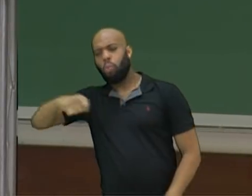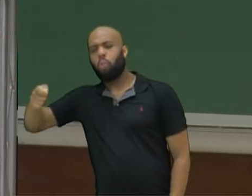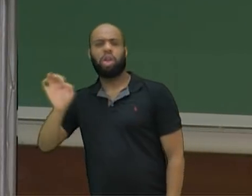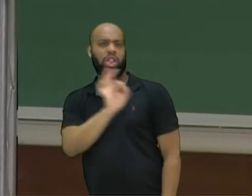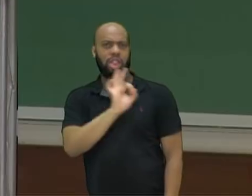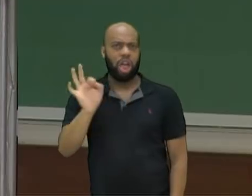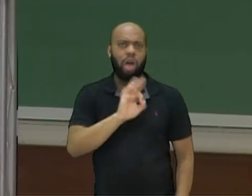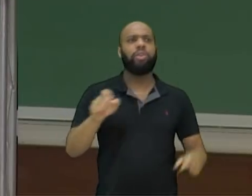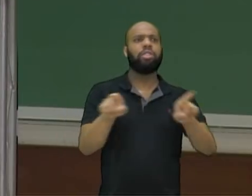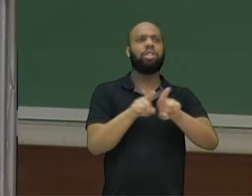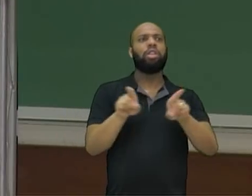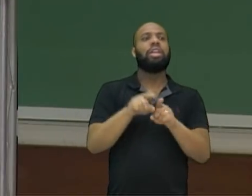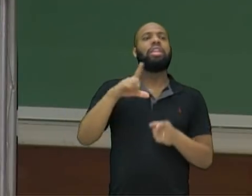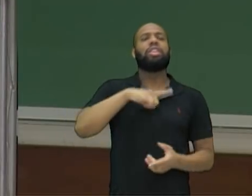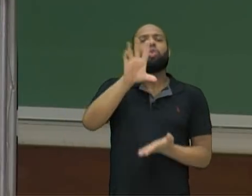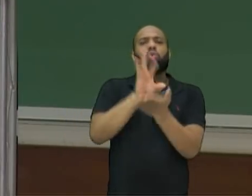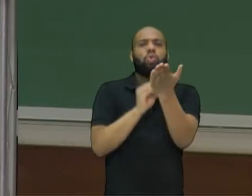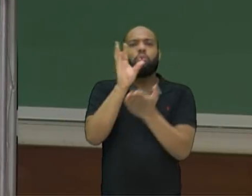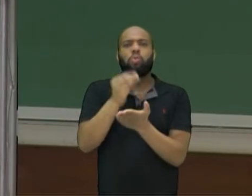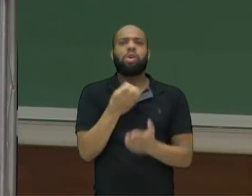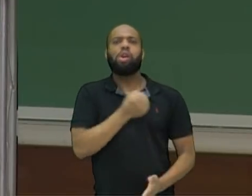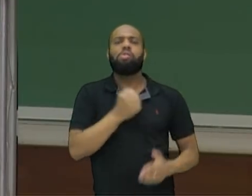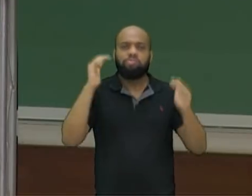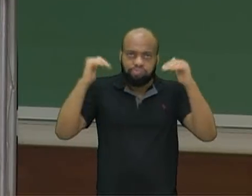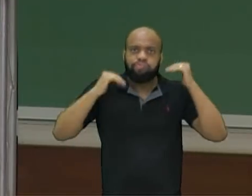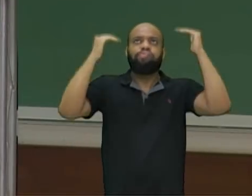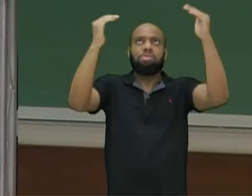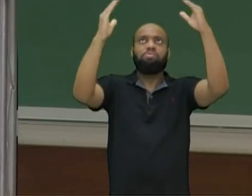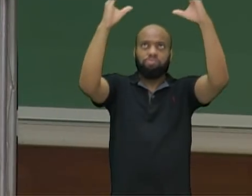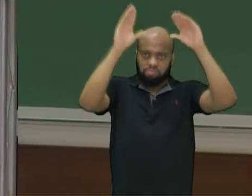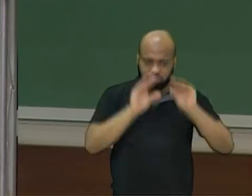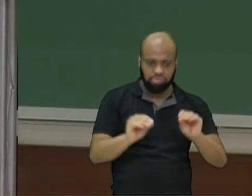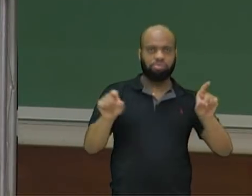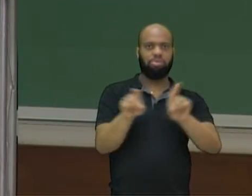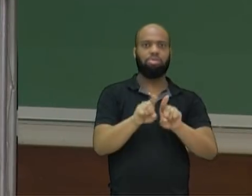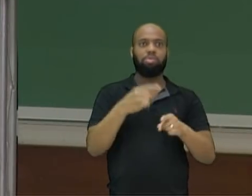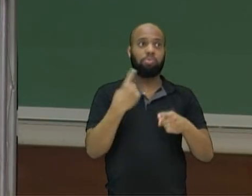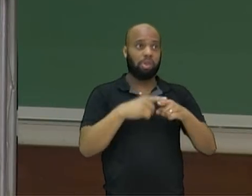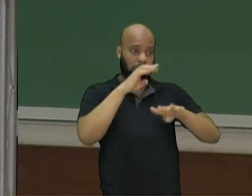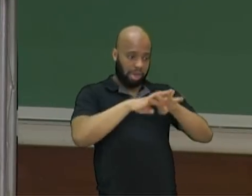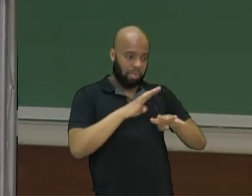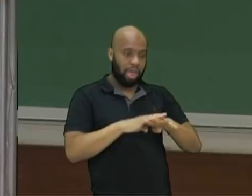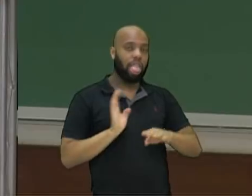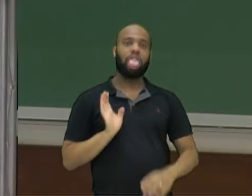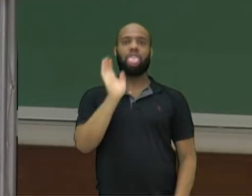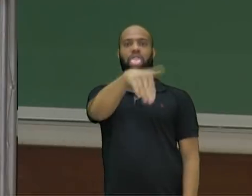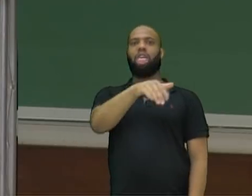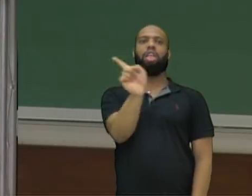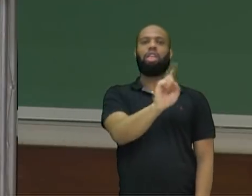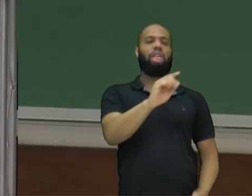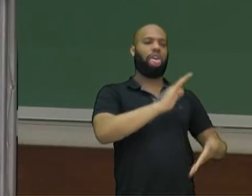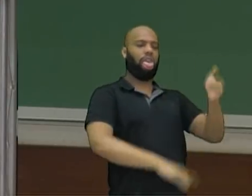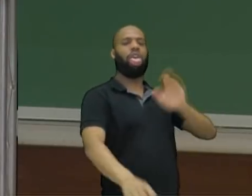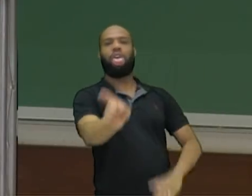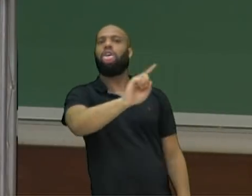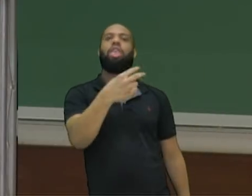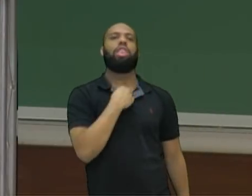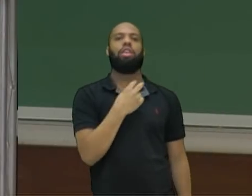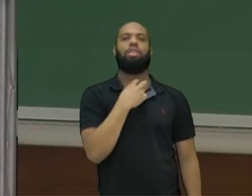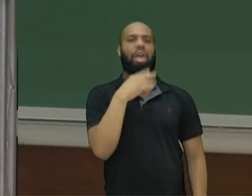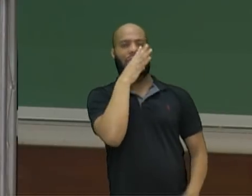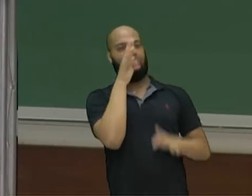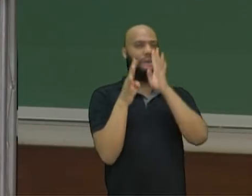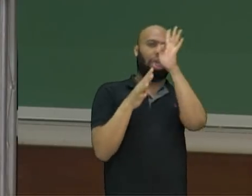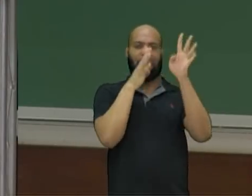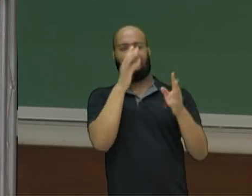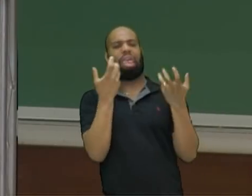de copiar o número que estava na linha anterior, tá? Porque a matemática não tem disso. Ah, não gostei de você, então eu não vou usar, não quero